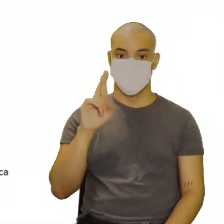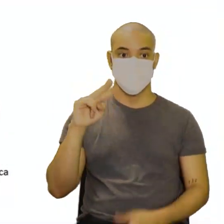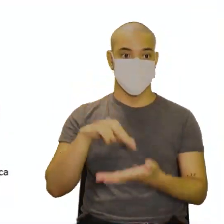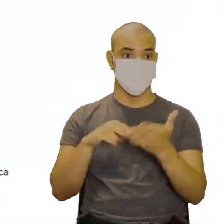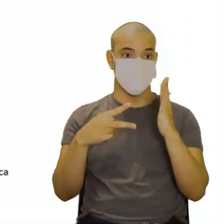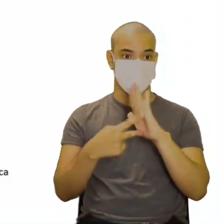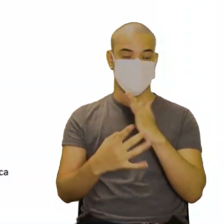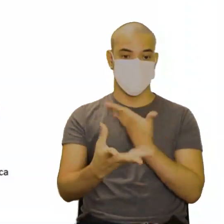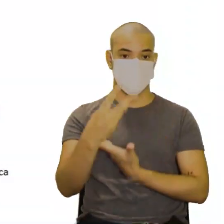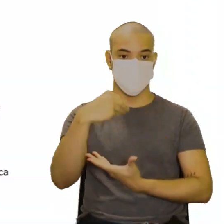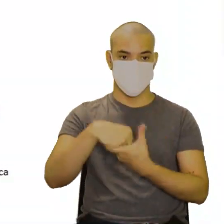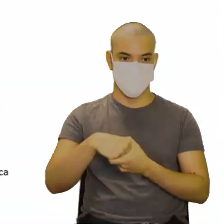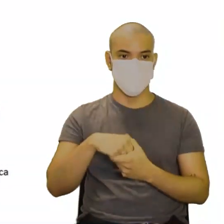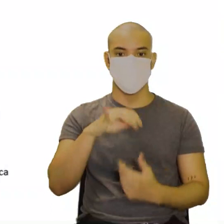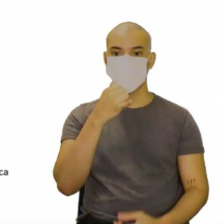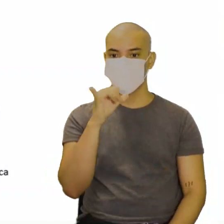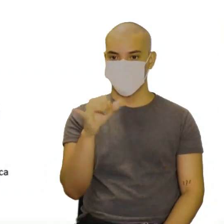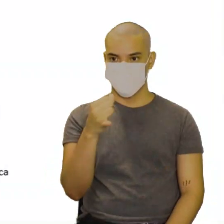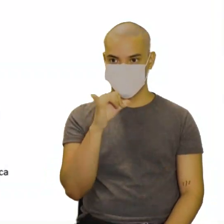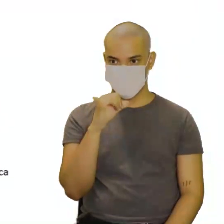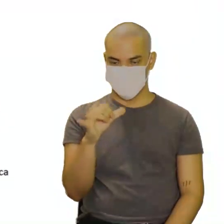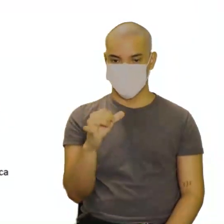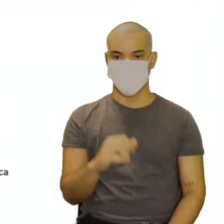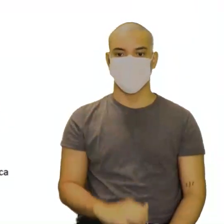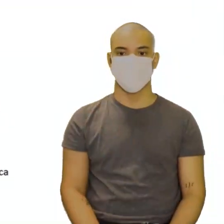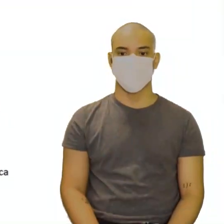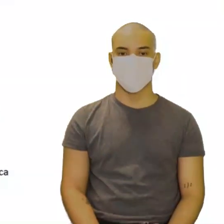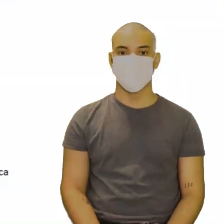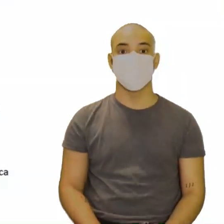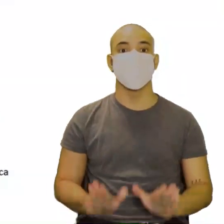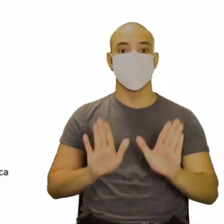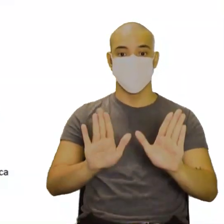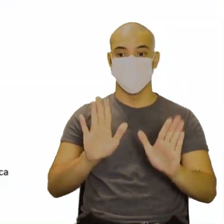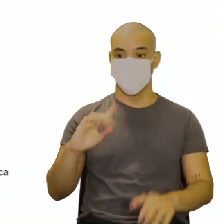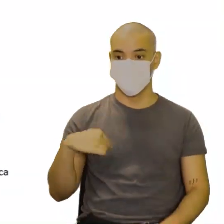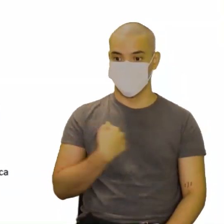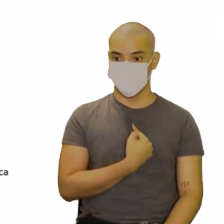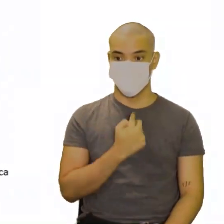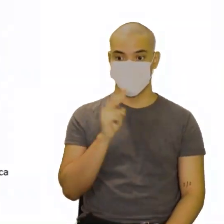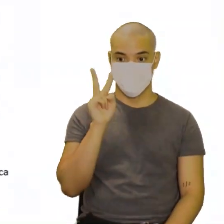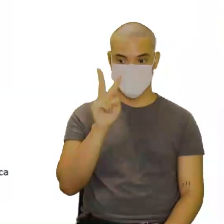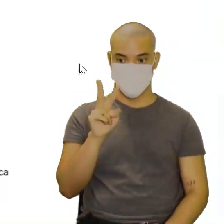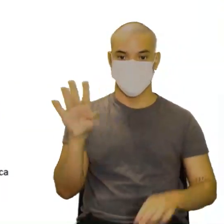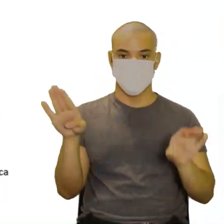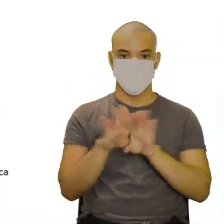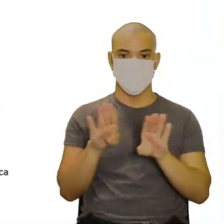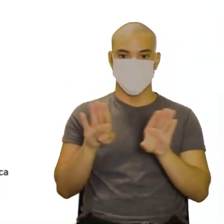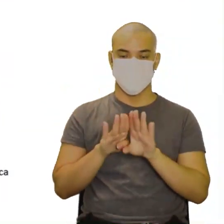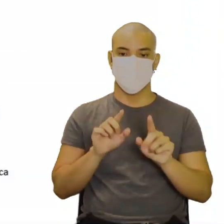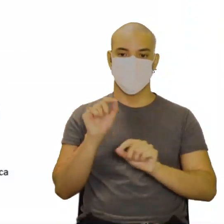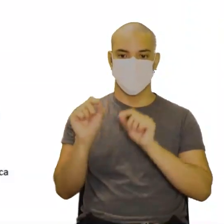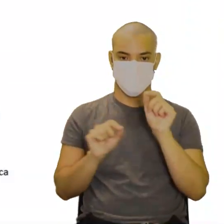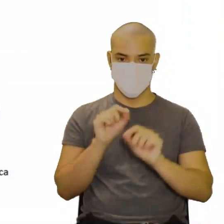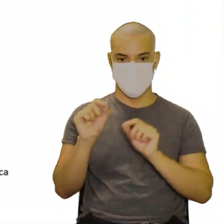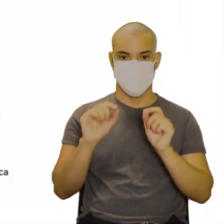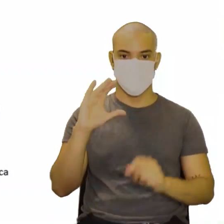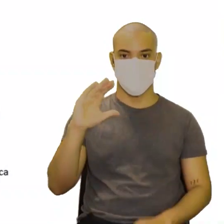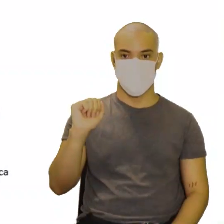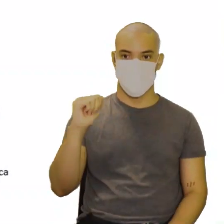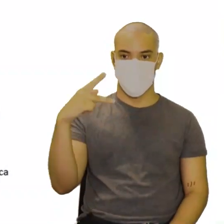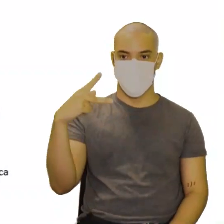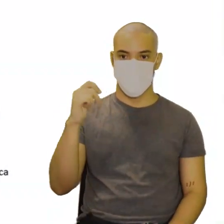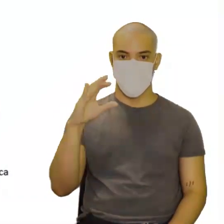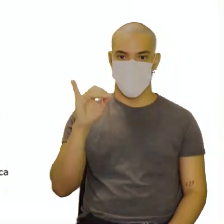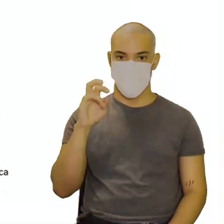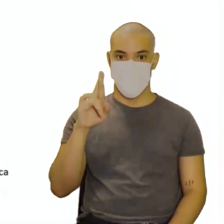armazenador de carga, ok? Mas aí nós vimos nesse caso que o capacitor, ele